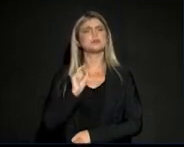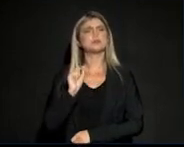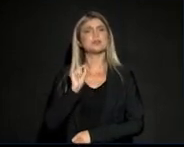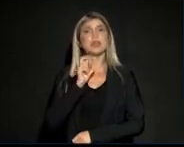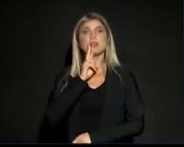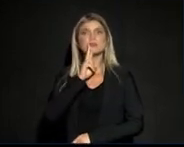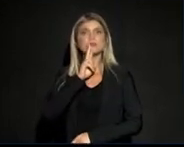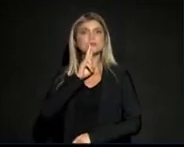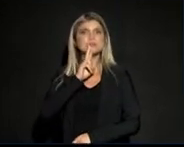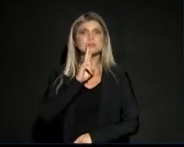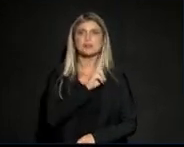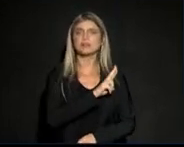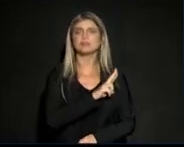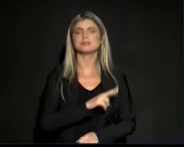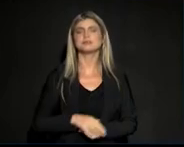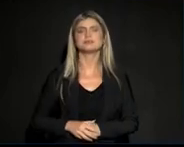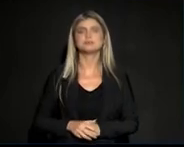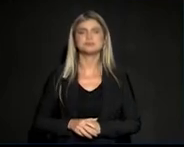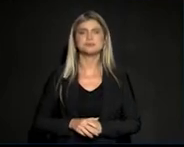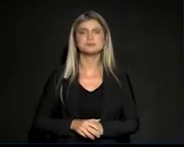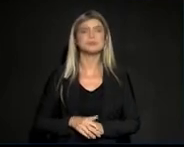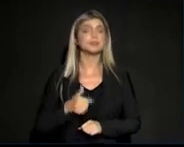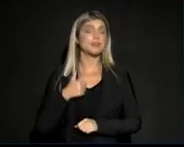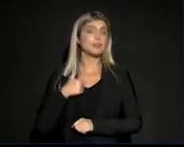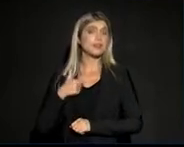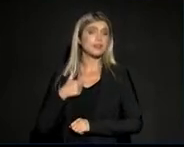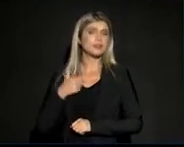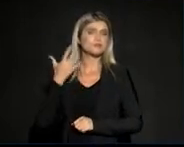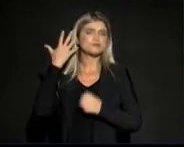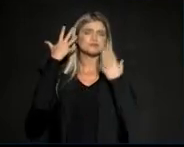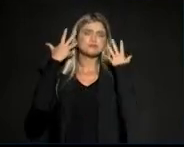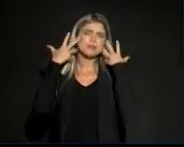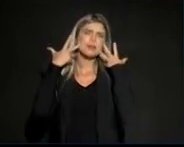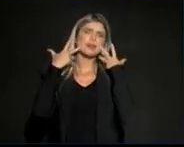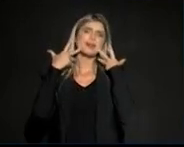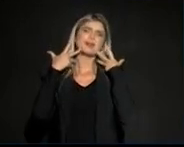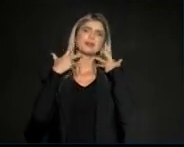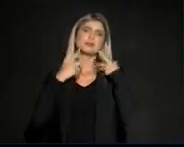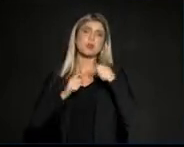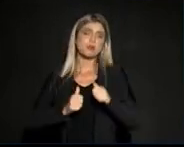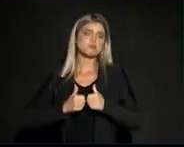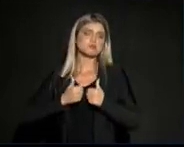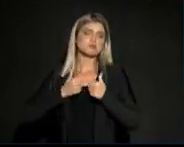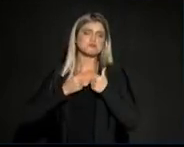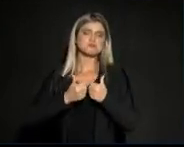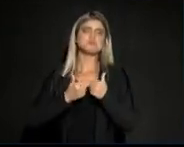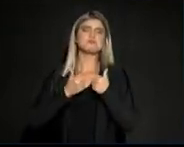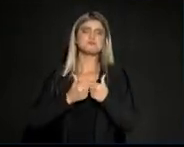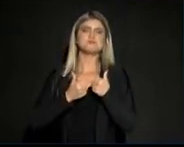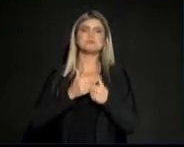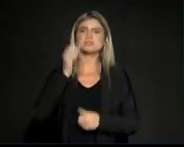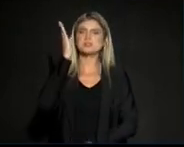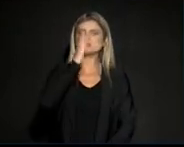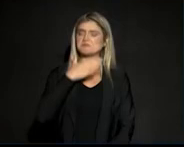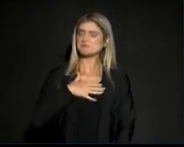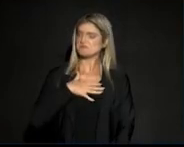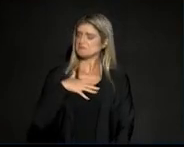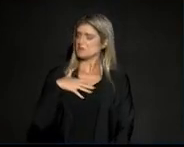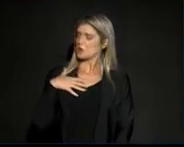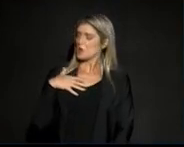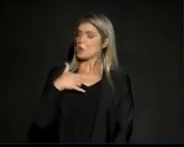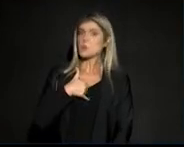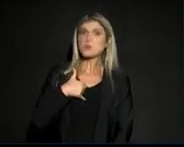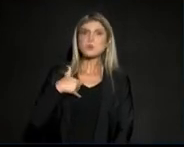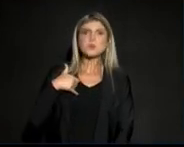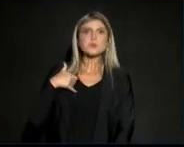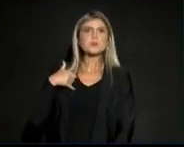vai dar resultado então eu sou uma pessoa naturalmente otimista com o Brasil tem o orgulho da